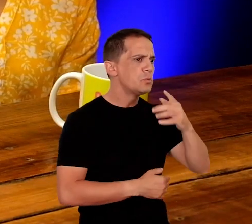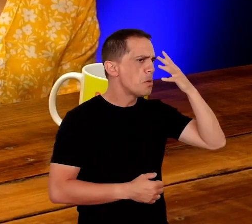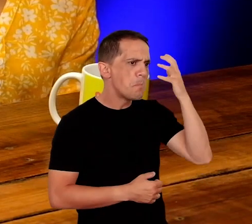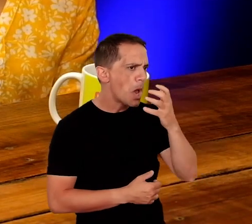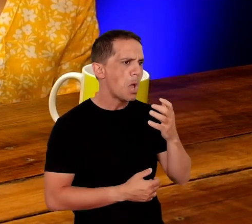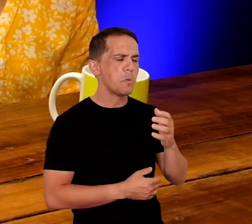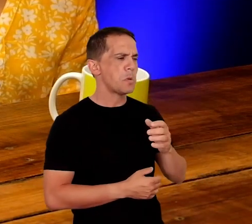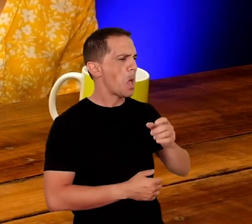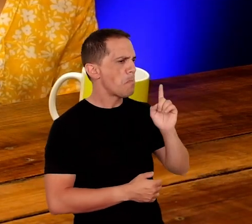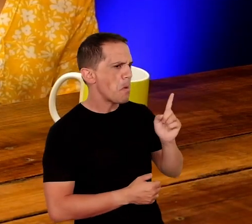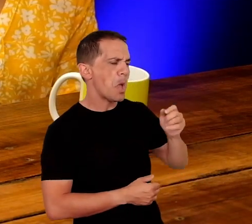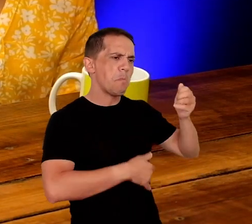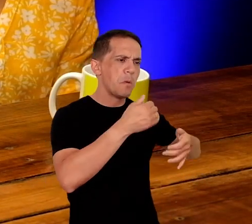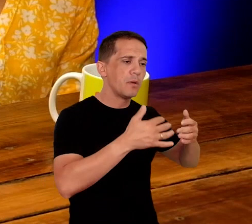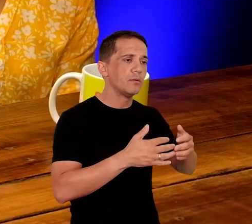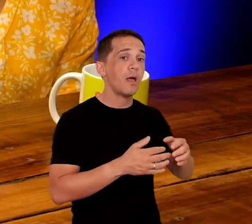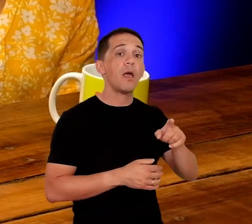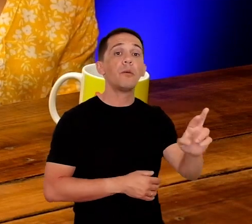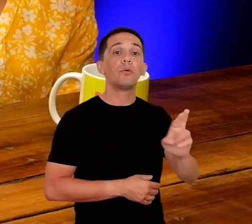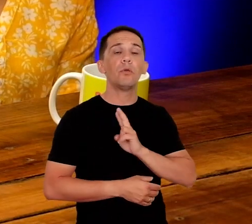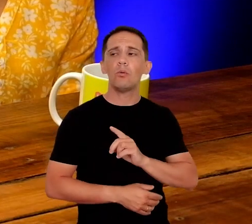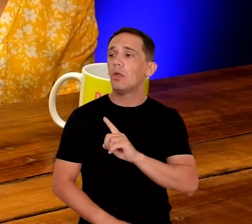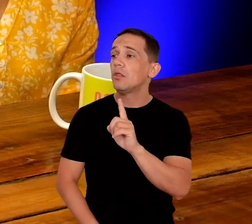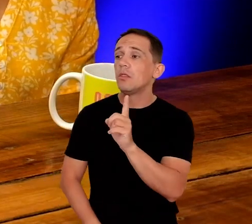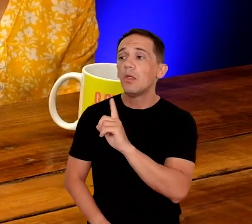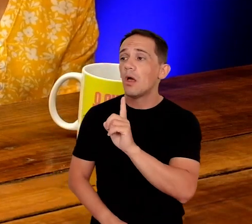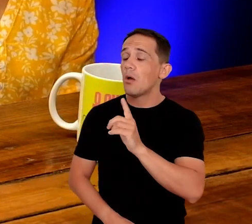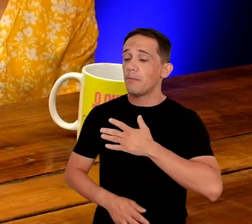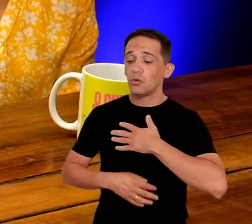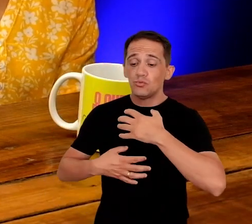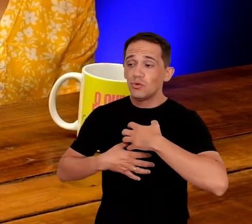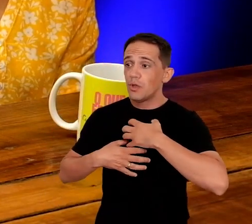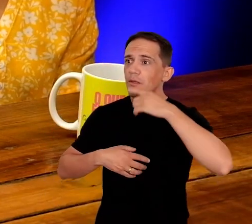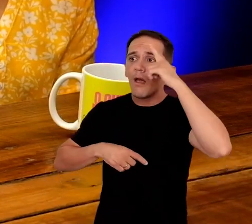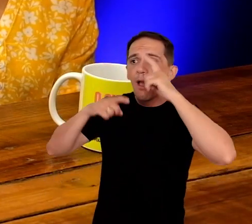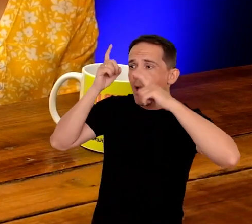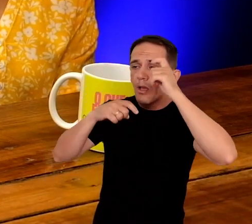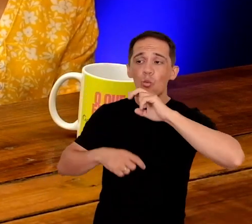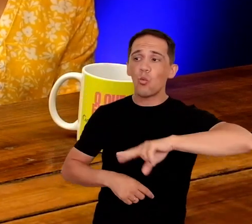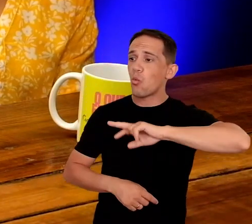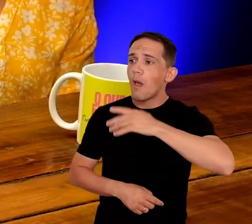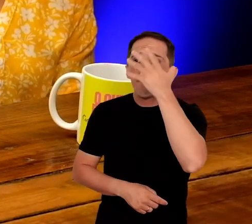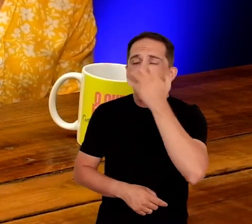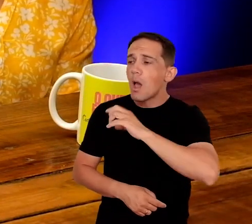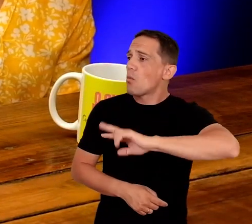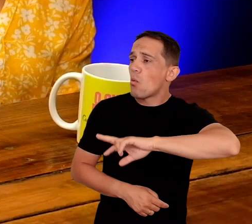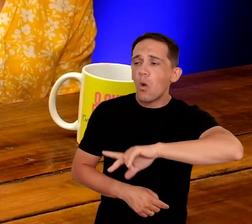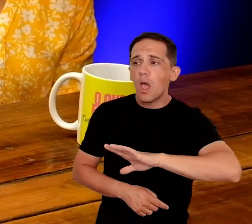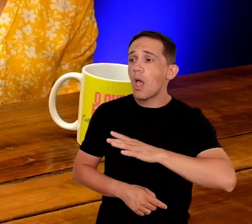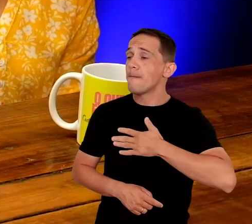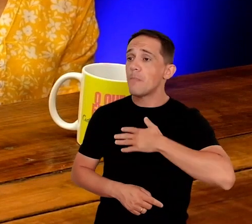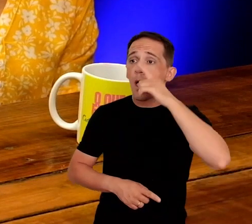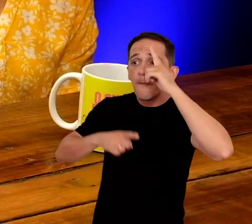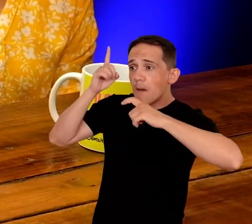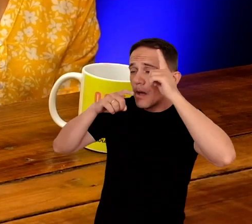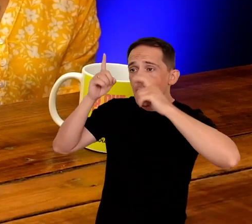é o meu jeito de falar. Os colegas ouvintes, né, no caso. Aham. Porque eles viam ele fazendo expressão, sinalizando aqui, Às vezes faz e barulho. achavam que ele